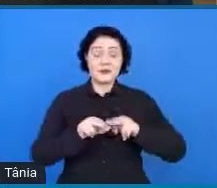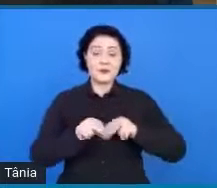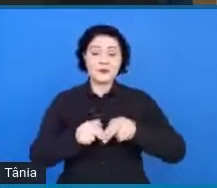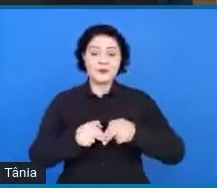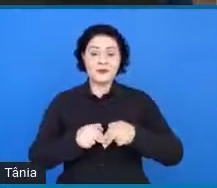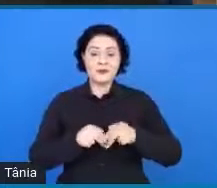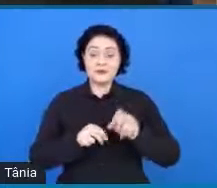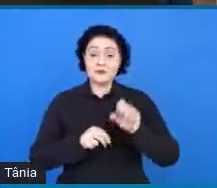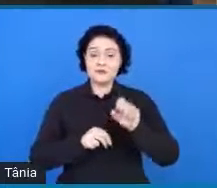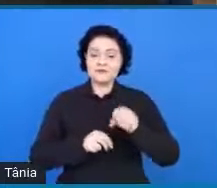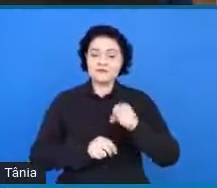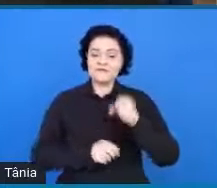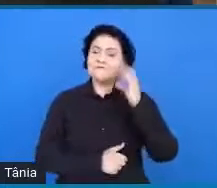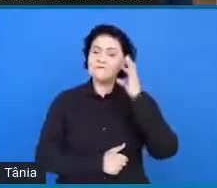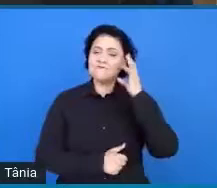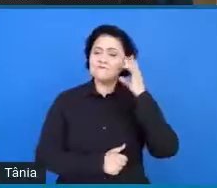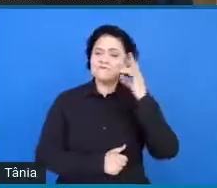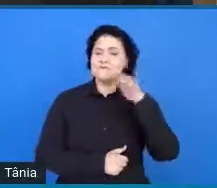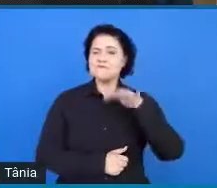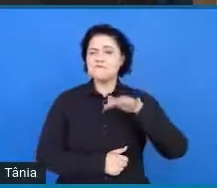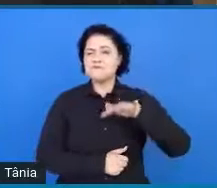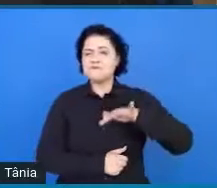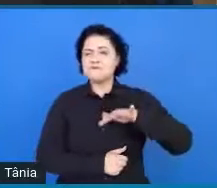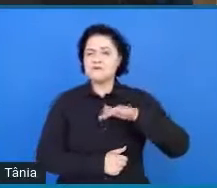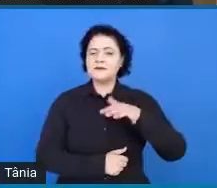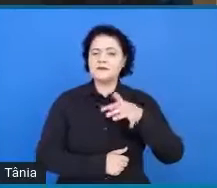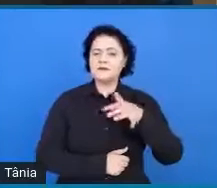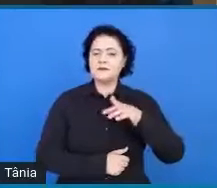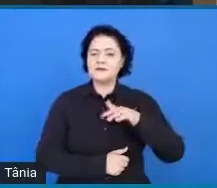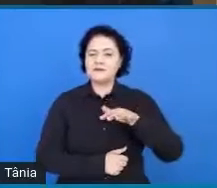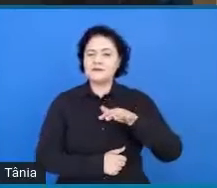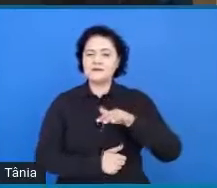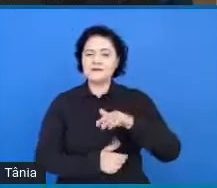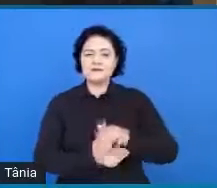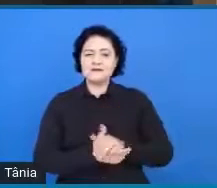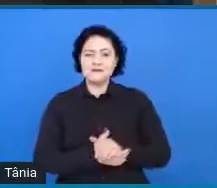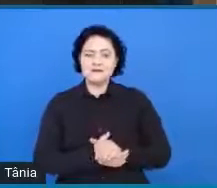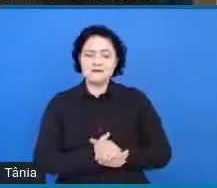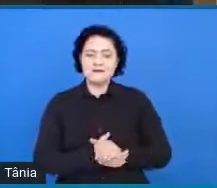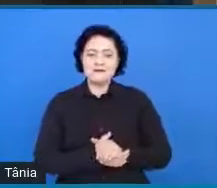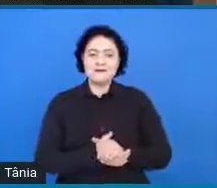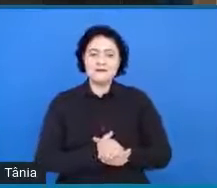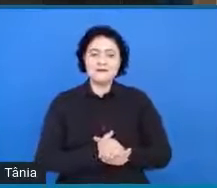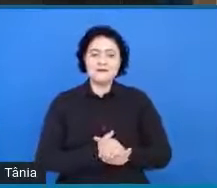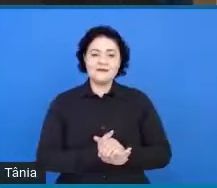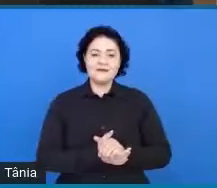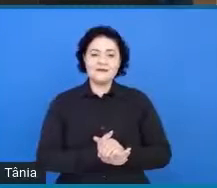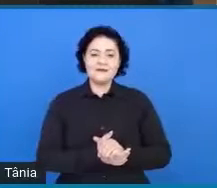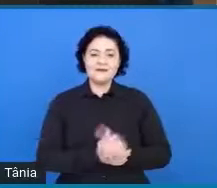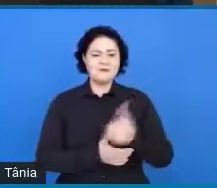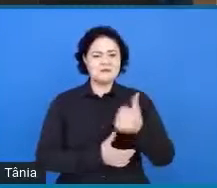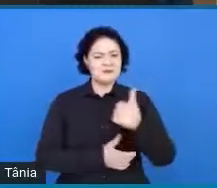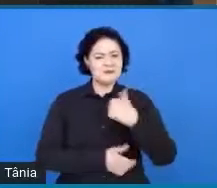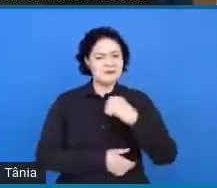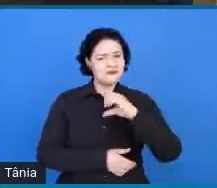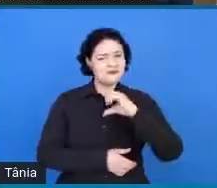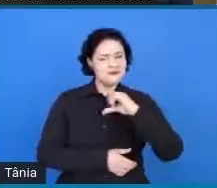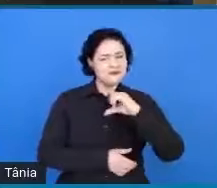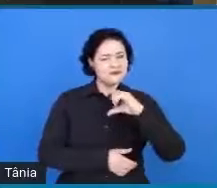é mais ou menos lá por quê de